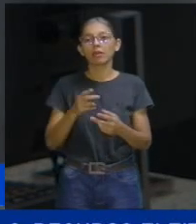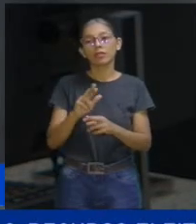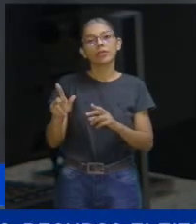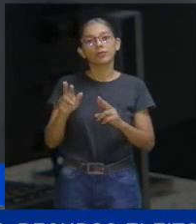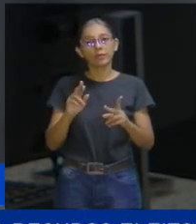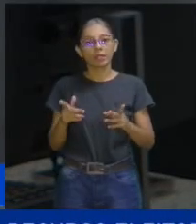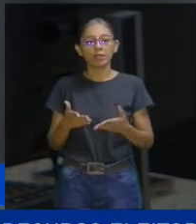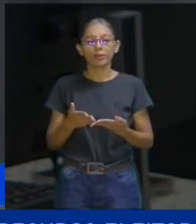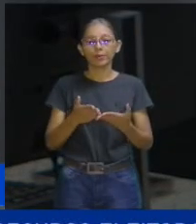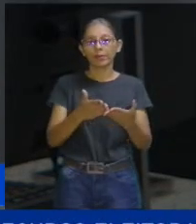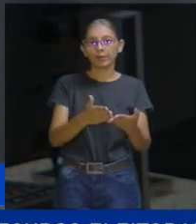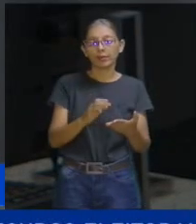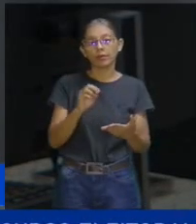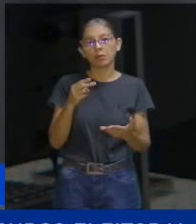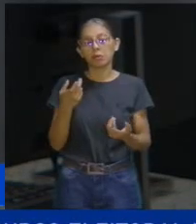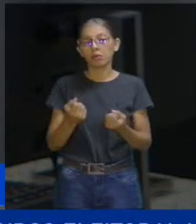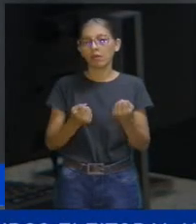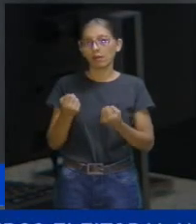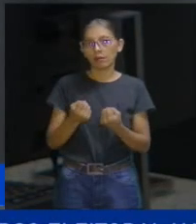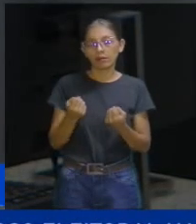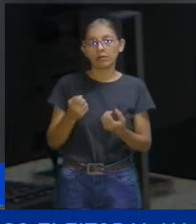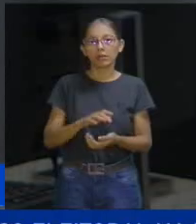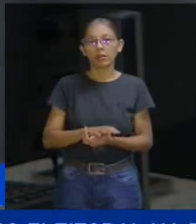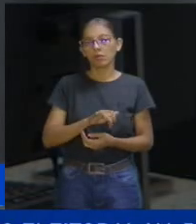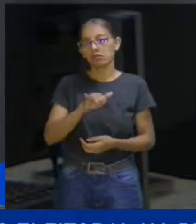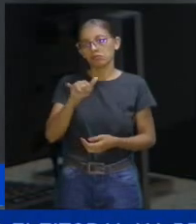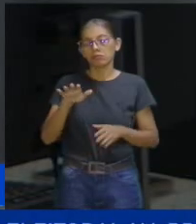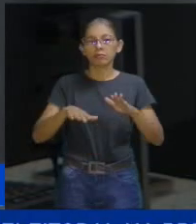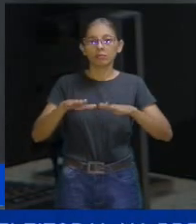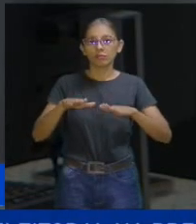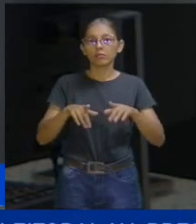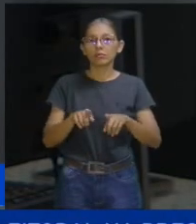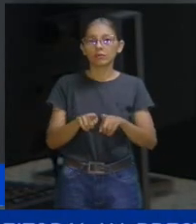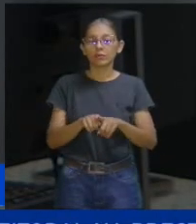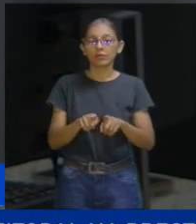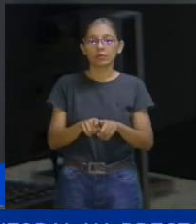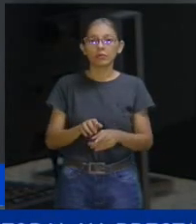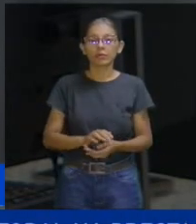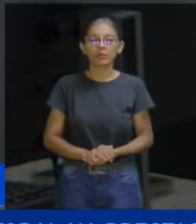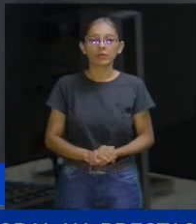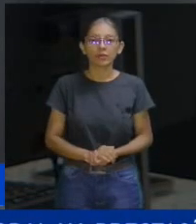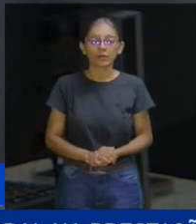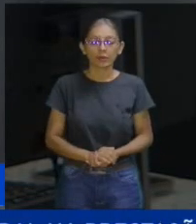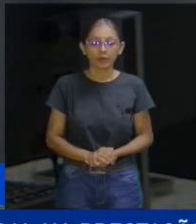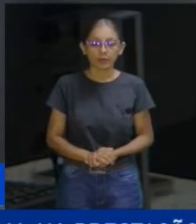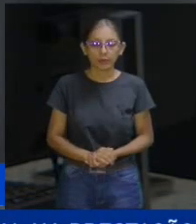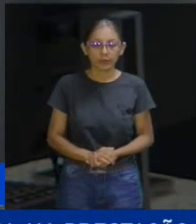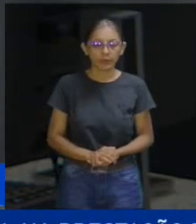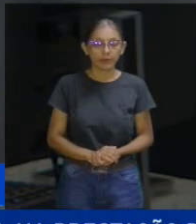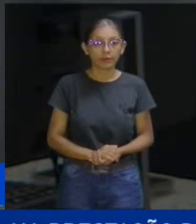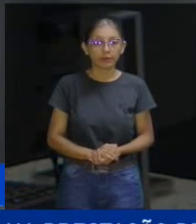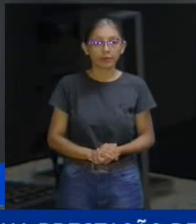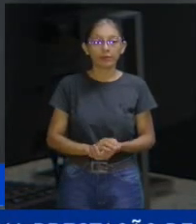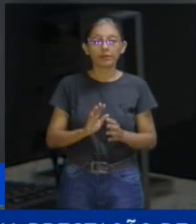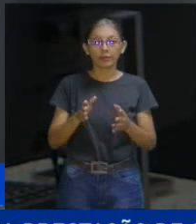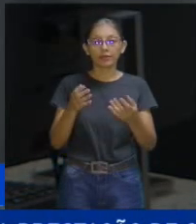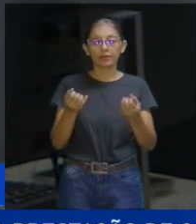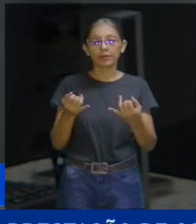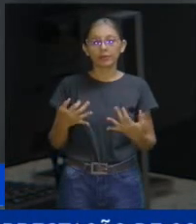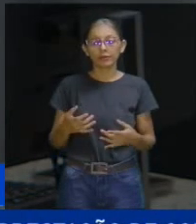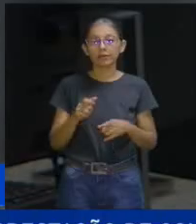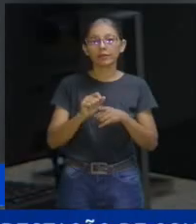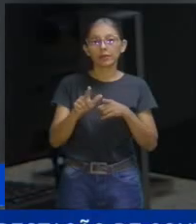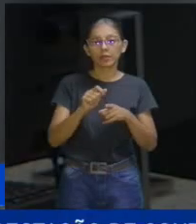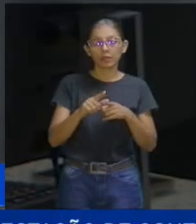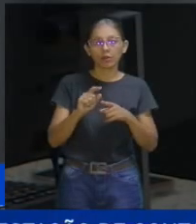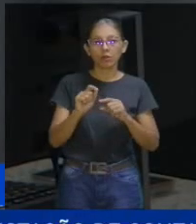né, seja eles terrestres, aquáticos ou aéreos, para poder chegar em algumas comunidades isoladas aqui. Como bem colocou, o que foi alugado não